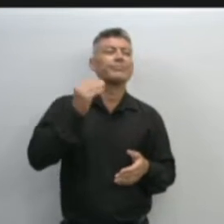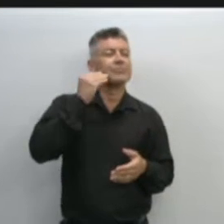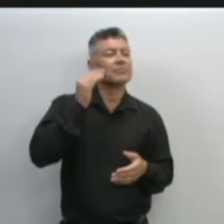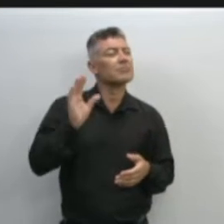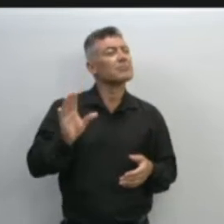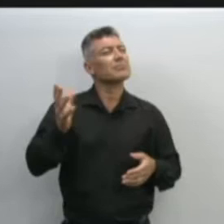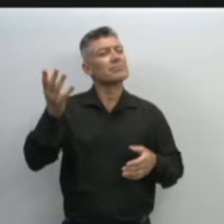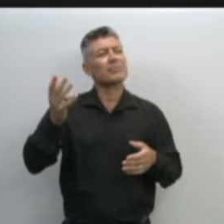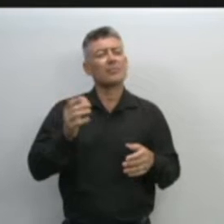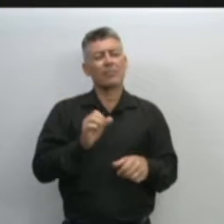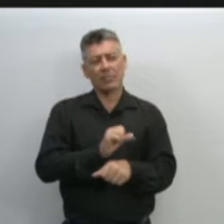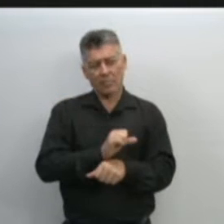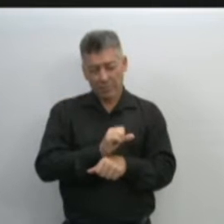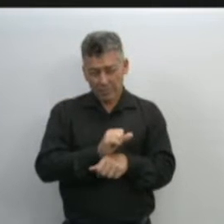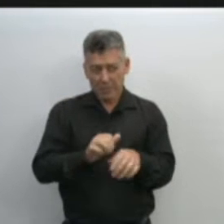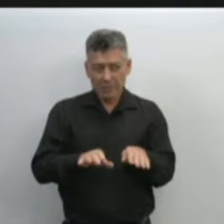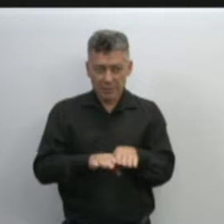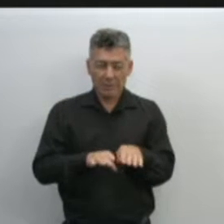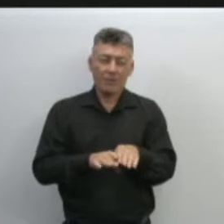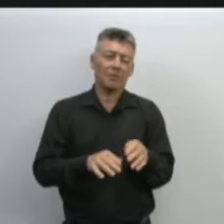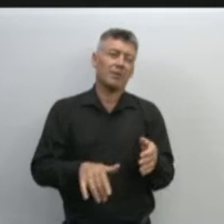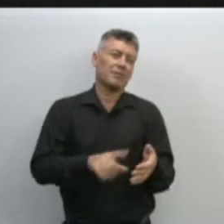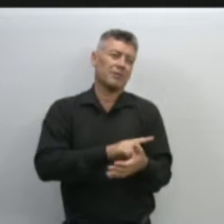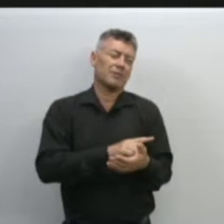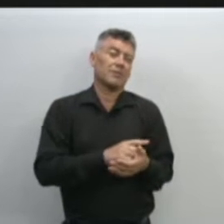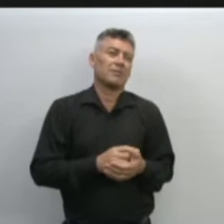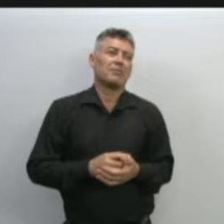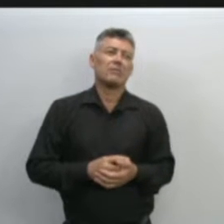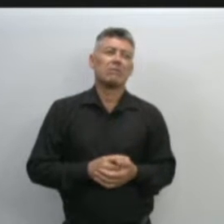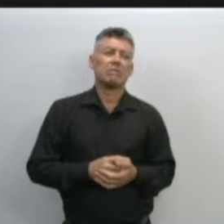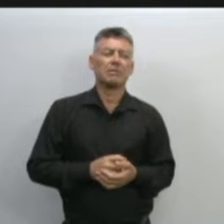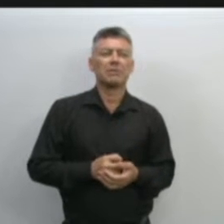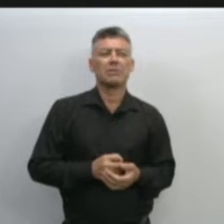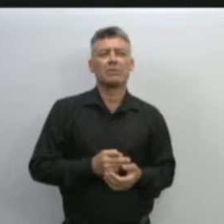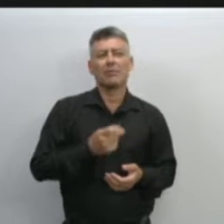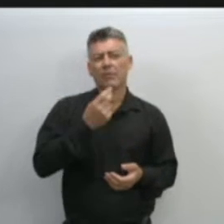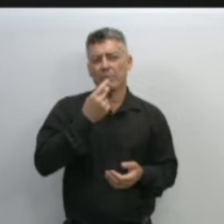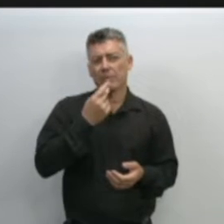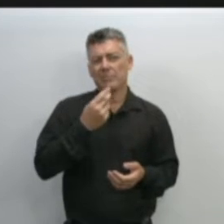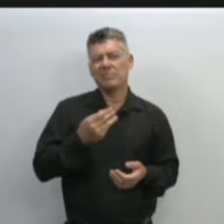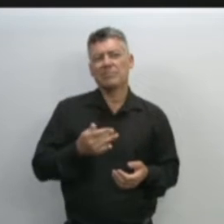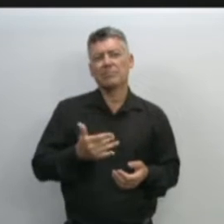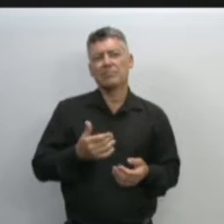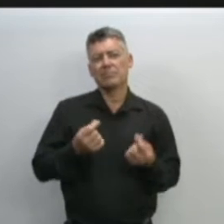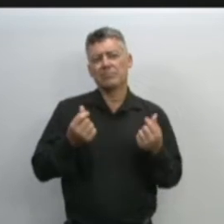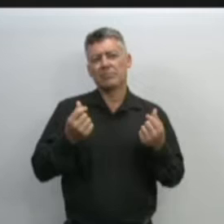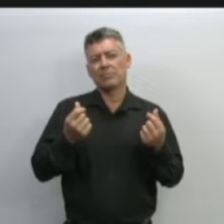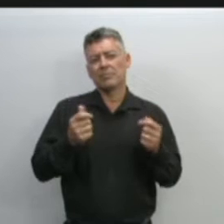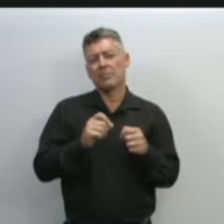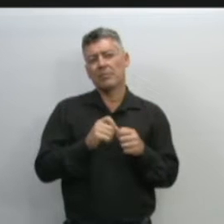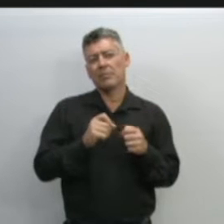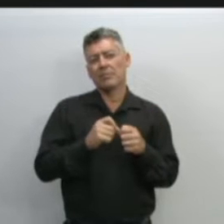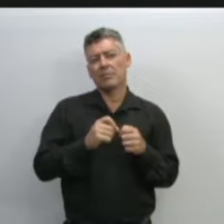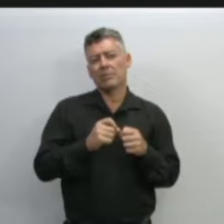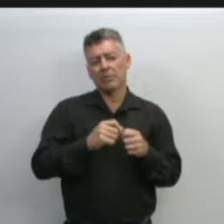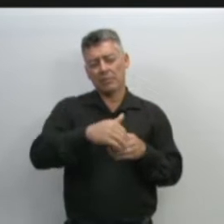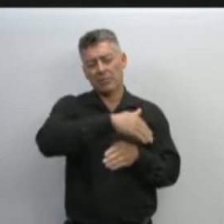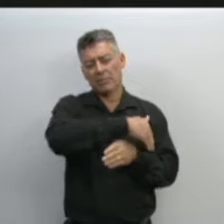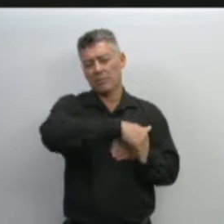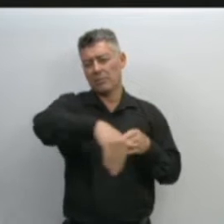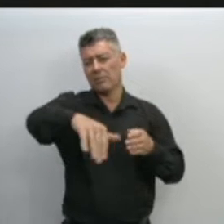e, inclusive, o anterior tinha passado para a gente que tinha verba para fazer até a Avenida